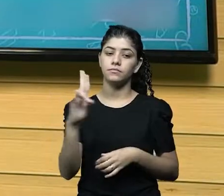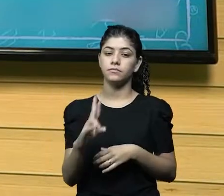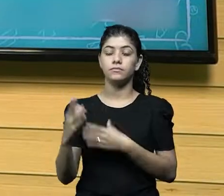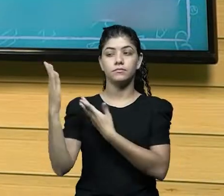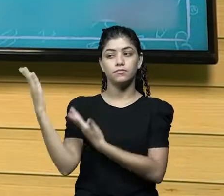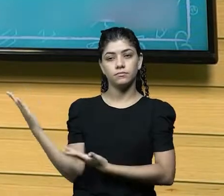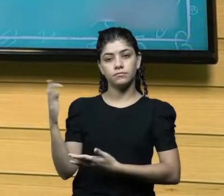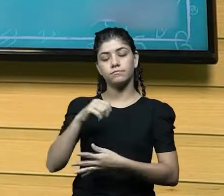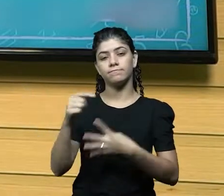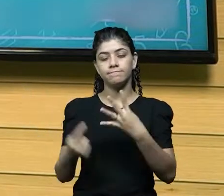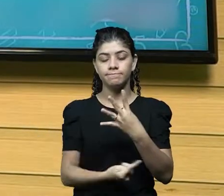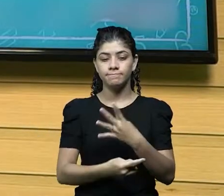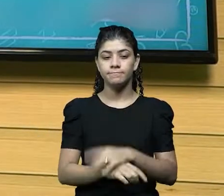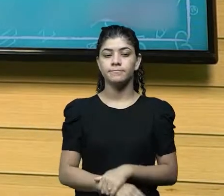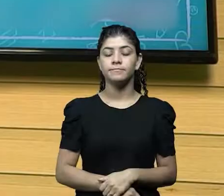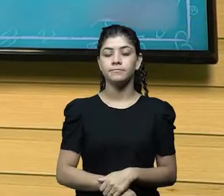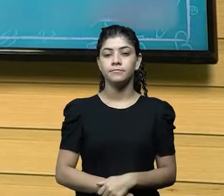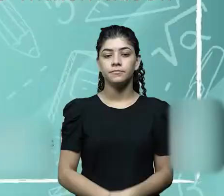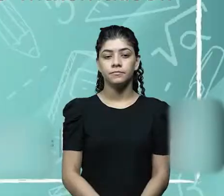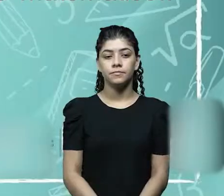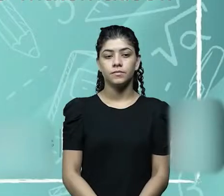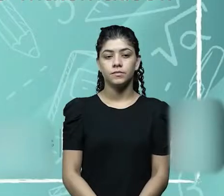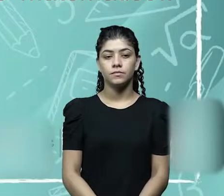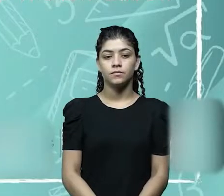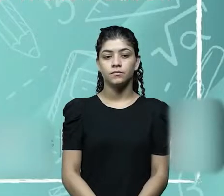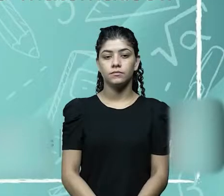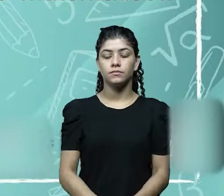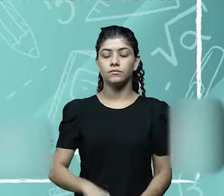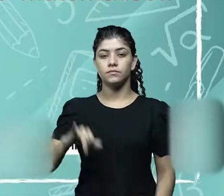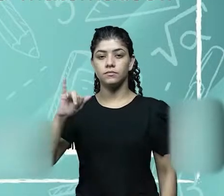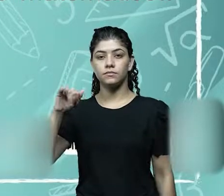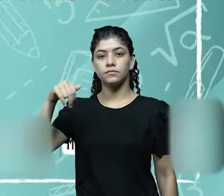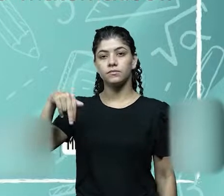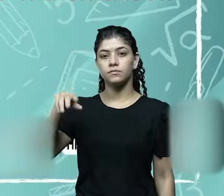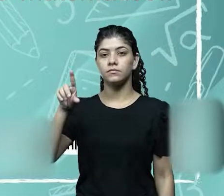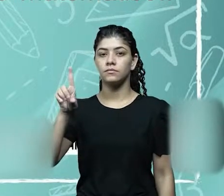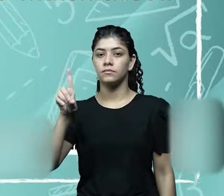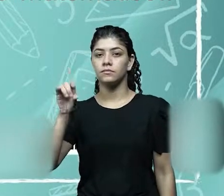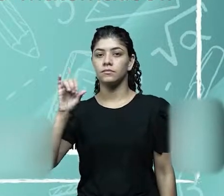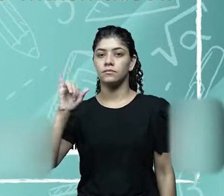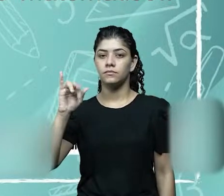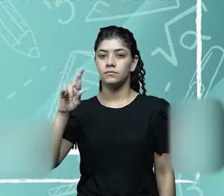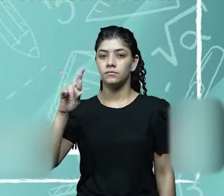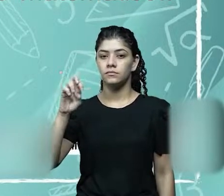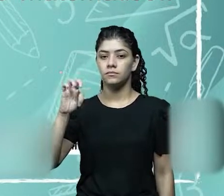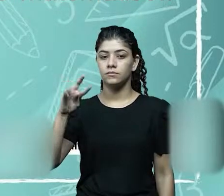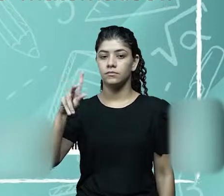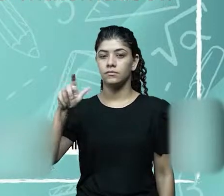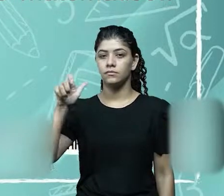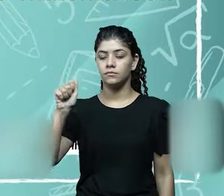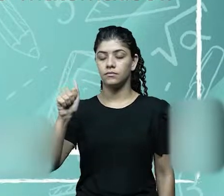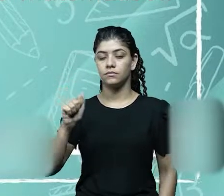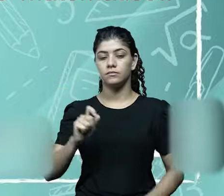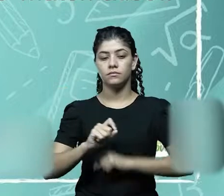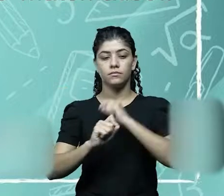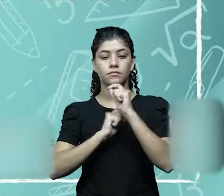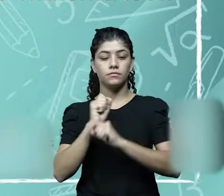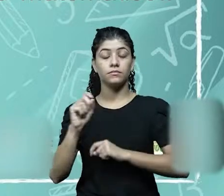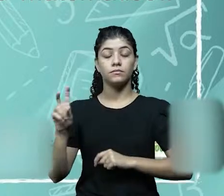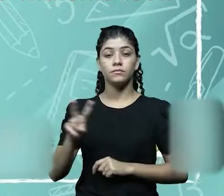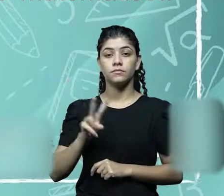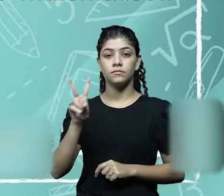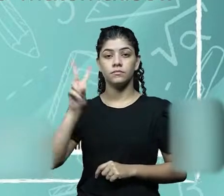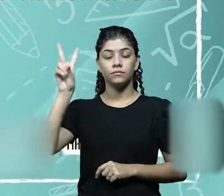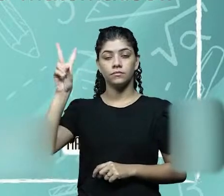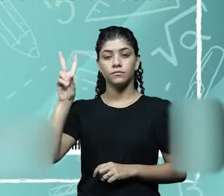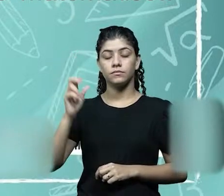desses aparelhos de medição. Método de medição indireta é o método de medição em que o valor